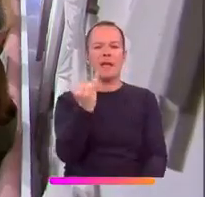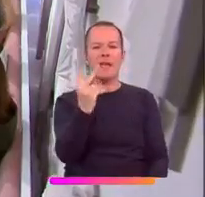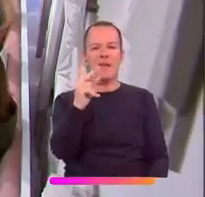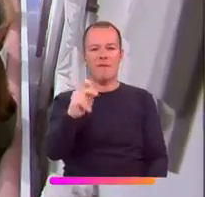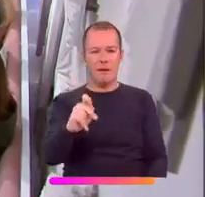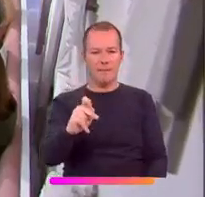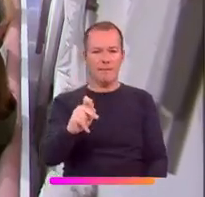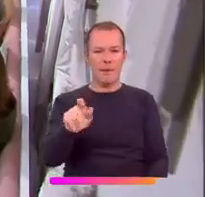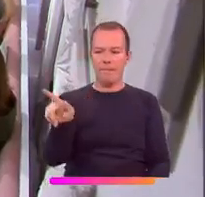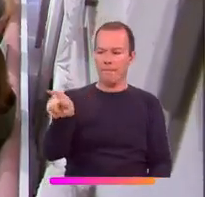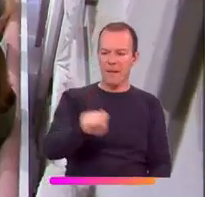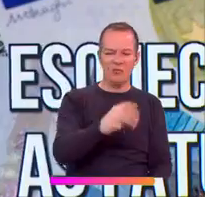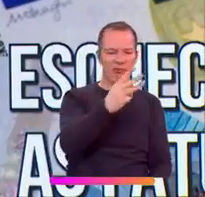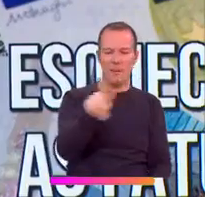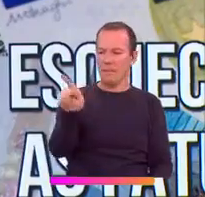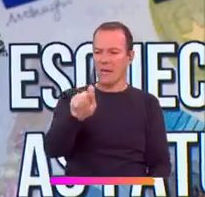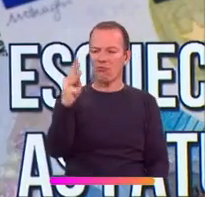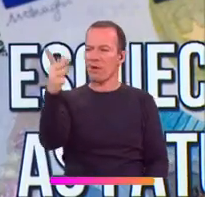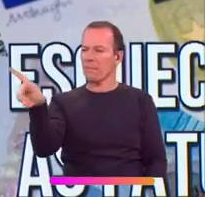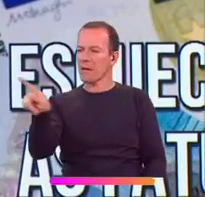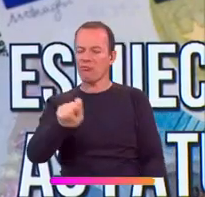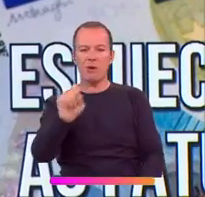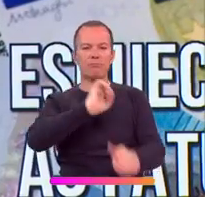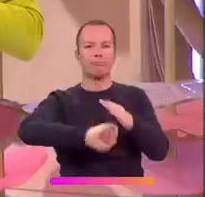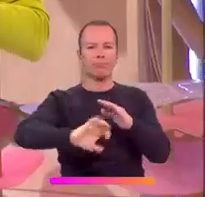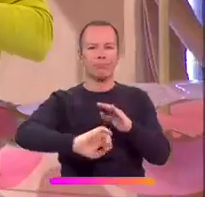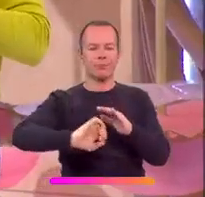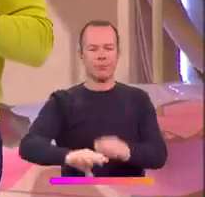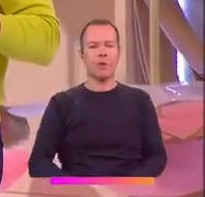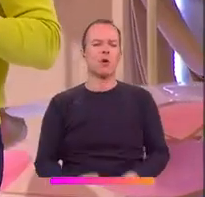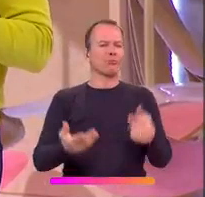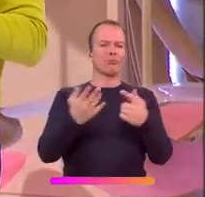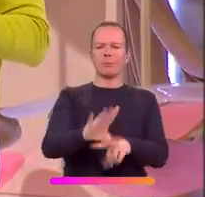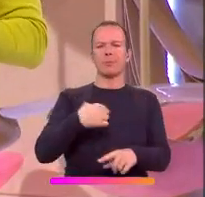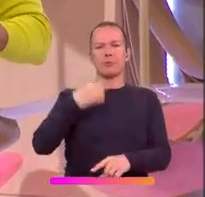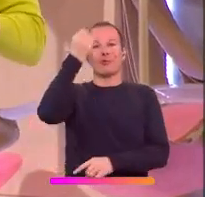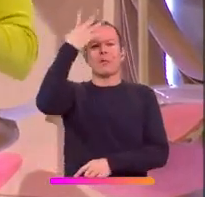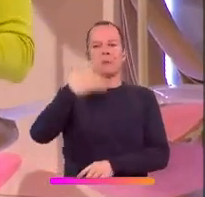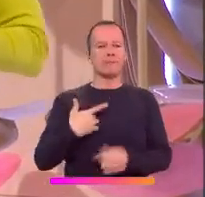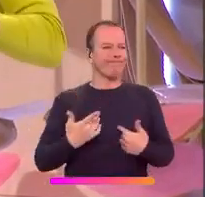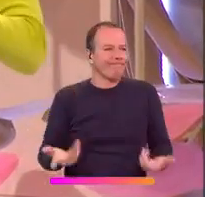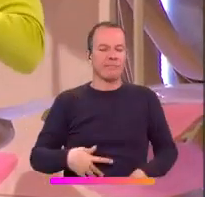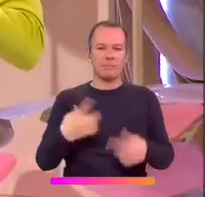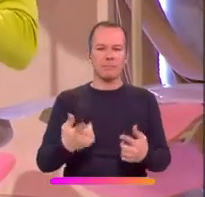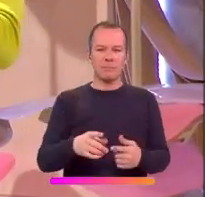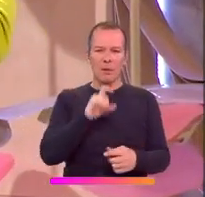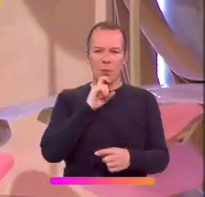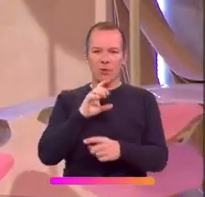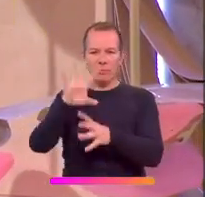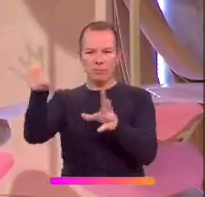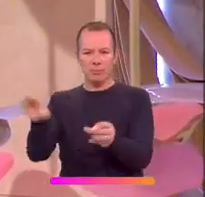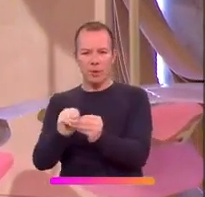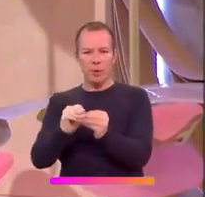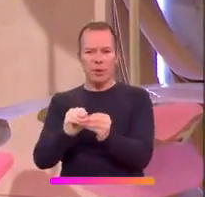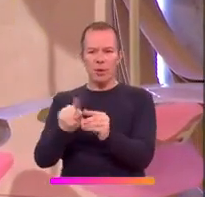3 meses as despesas do IVA. Imagine que eu me esqueço de entregar 4 ou 5 faturas de IVA neste trimestre. Eu posso agarrar nelas e entregar